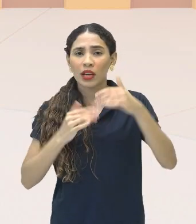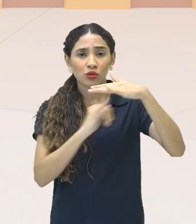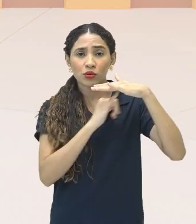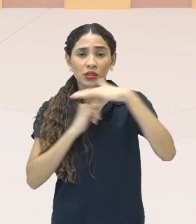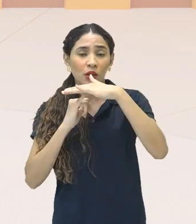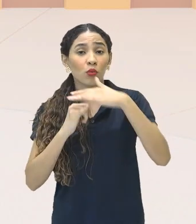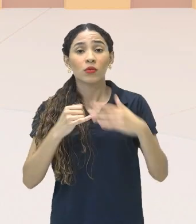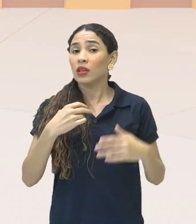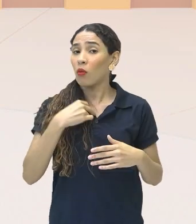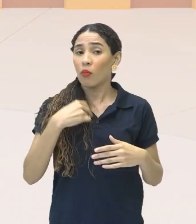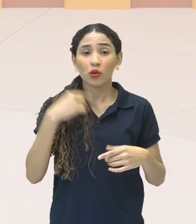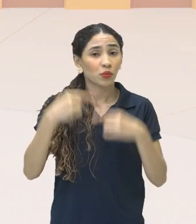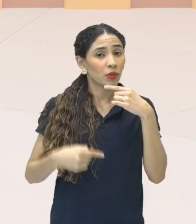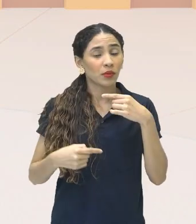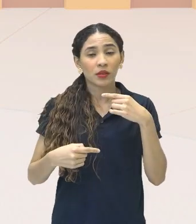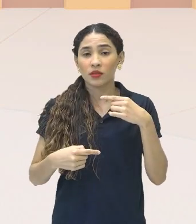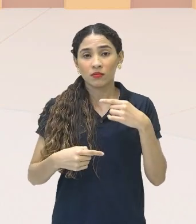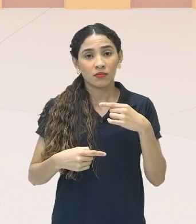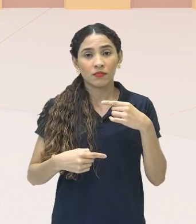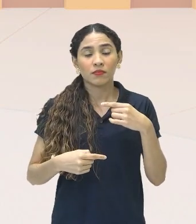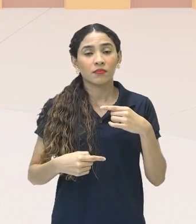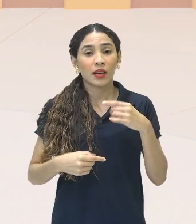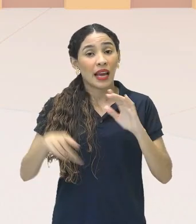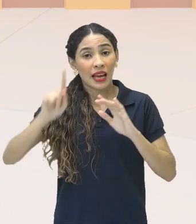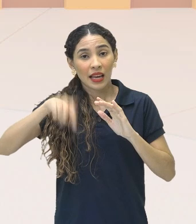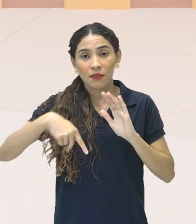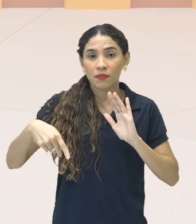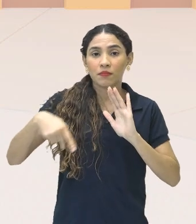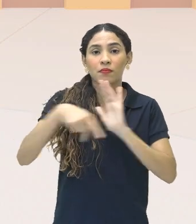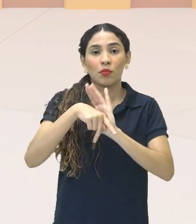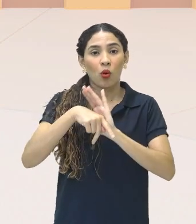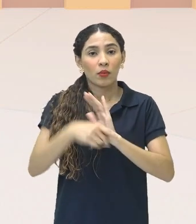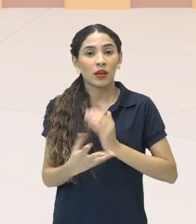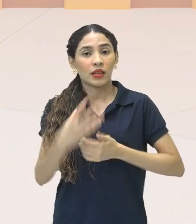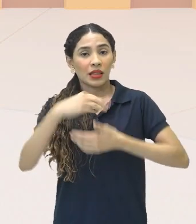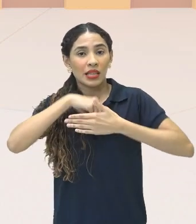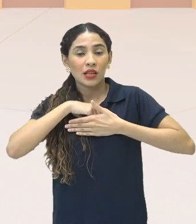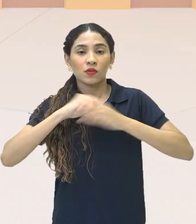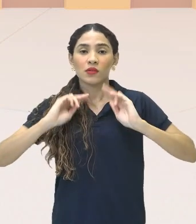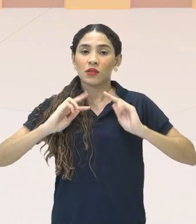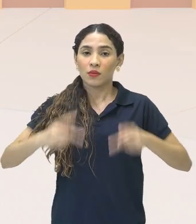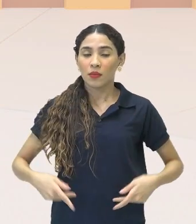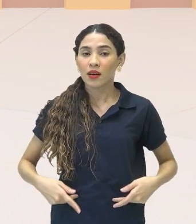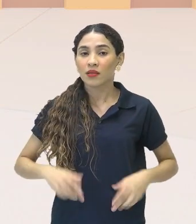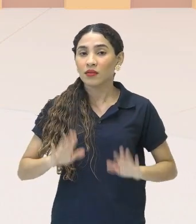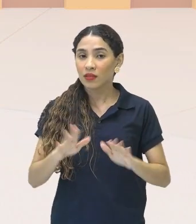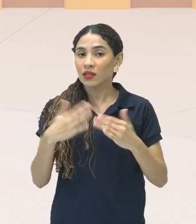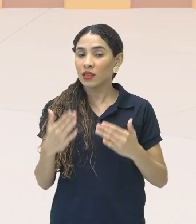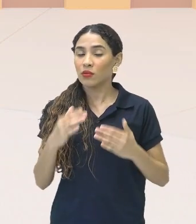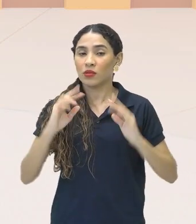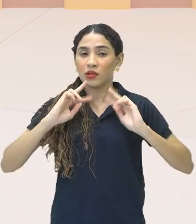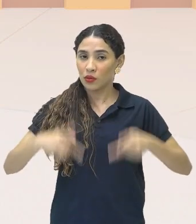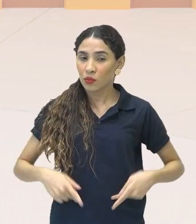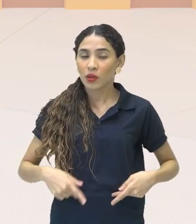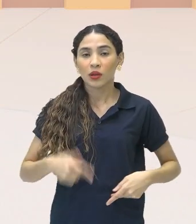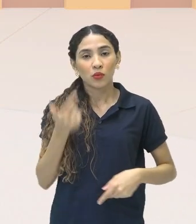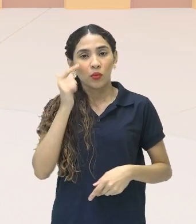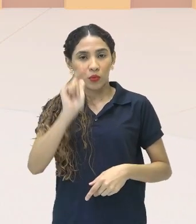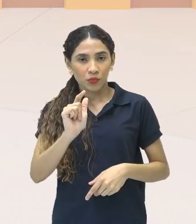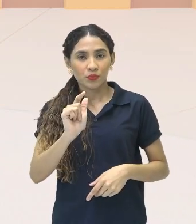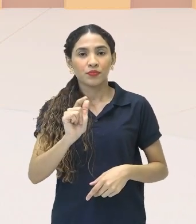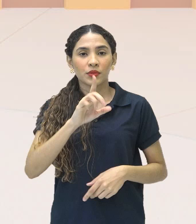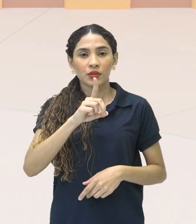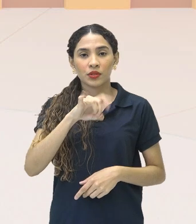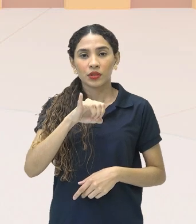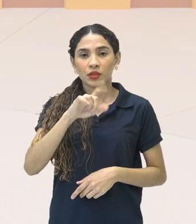Né? Ela não pode ser tirada. A dignidade, ela é do ser humano. Então, basta ser humano para ter essa